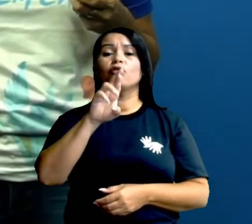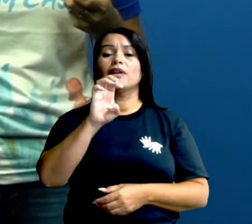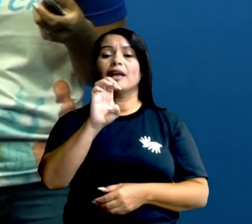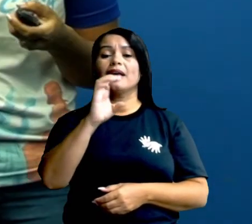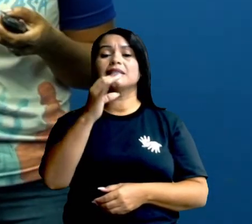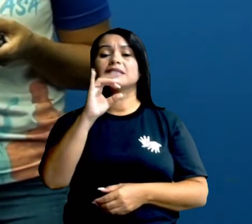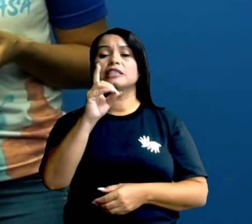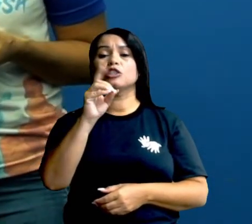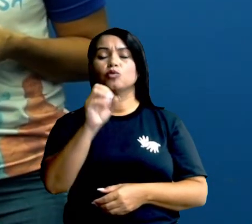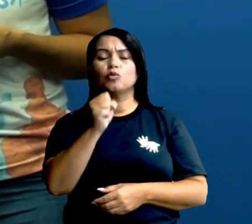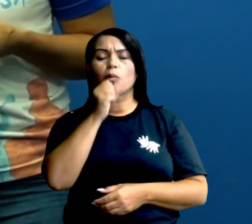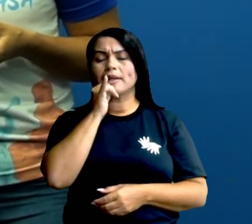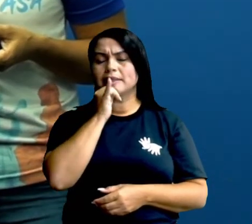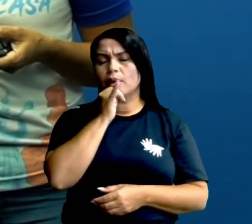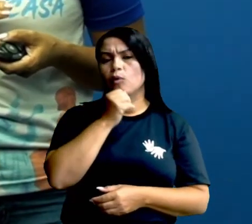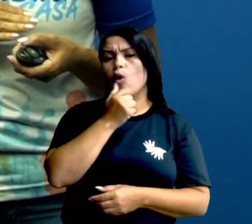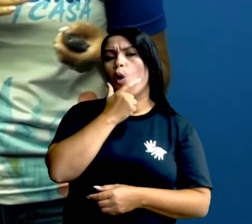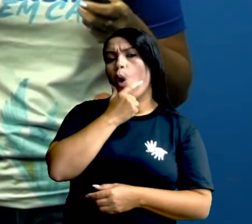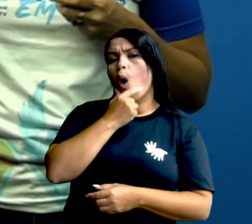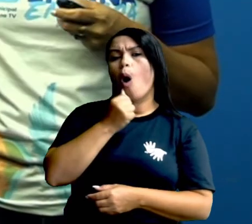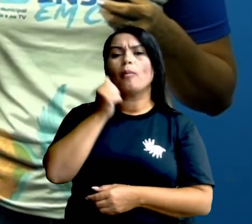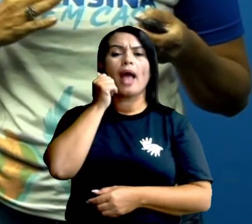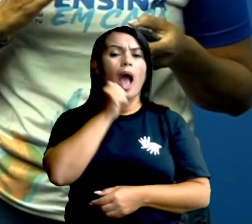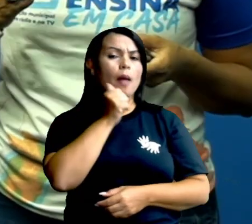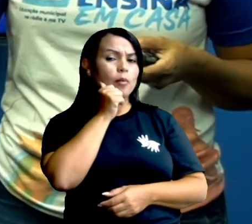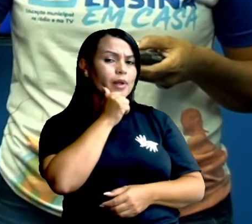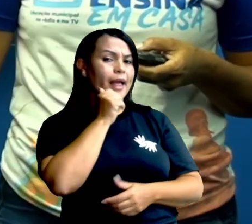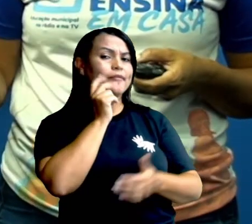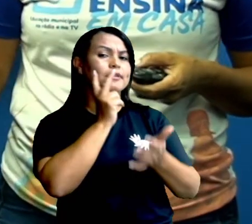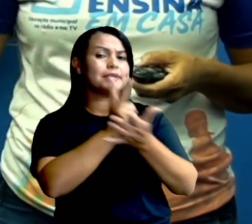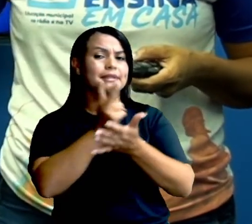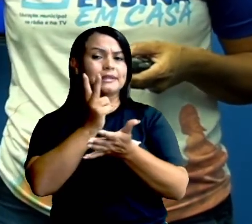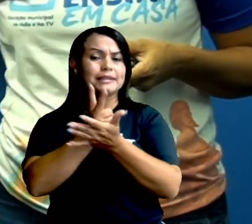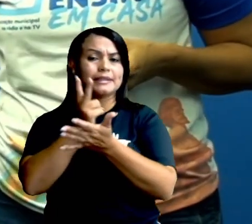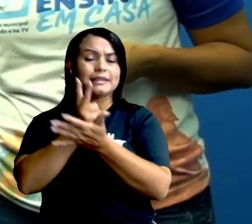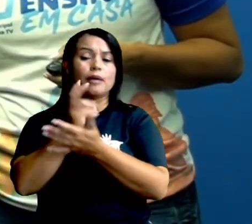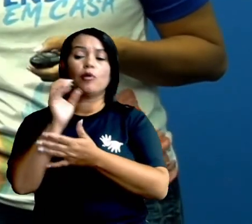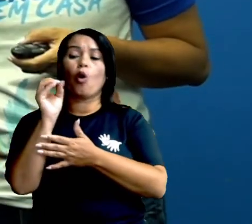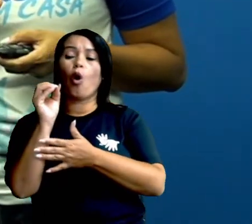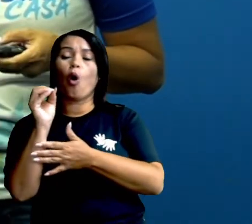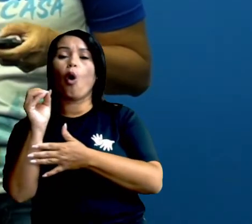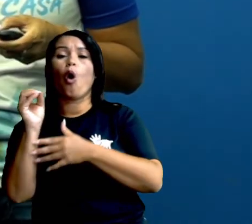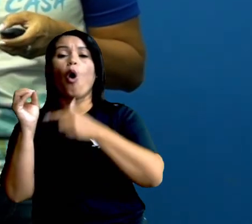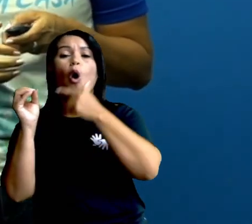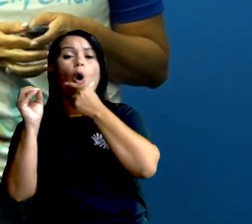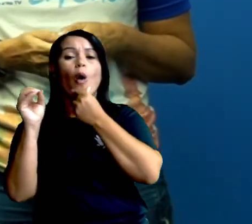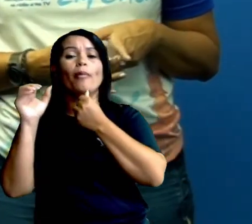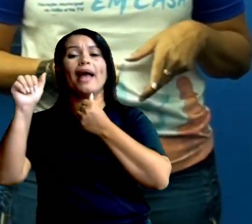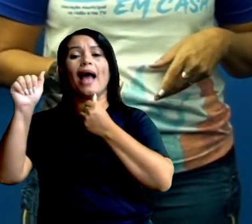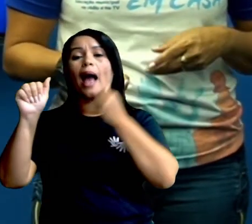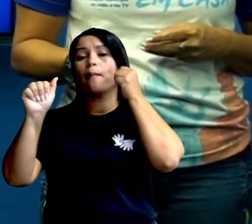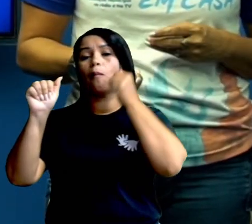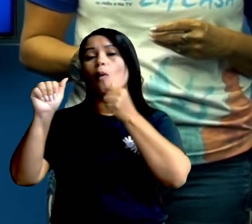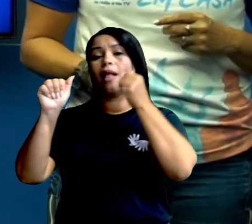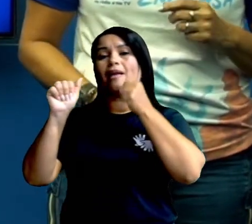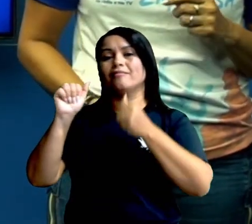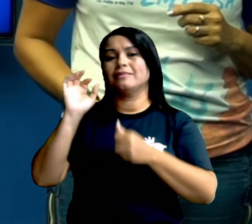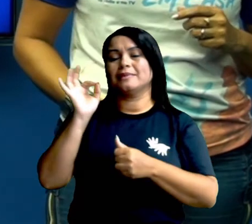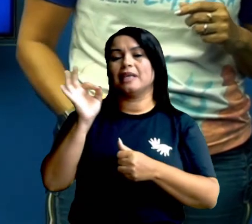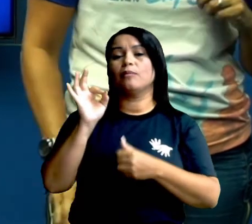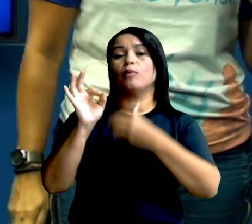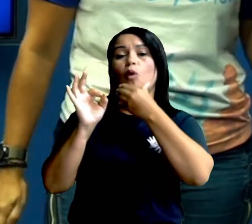o homem e a mulher eu vou ter que usar sempre o masculino,